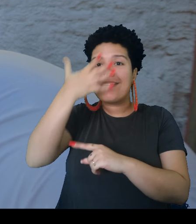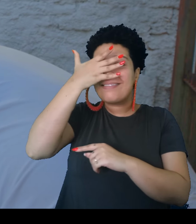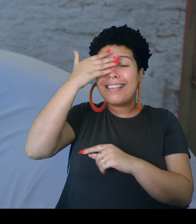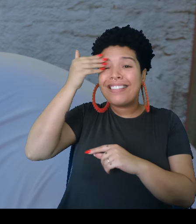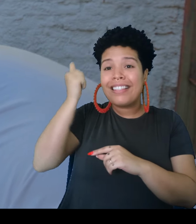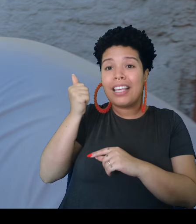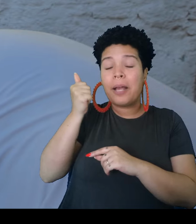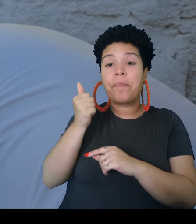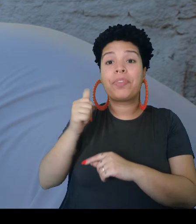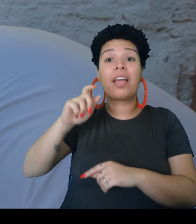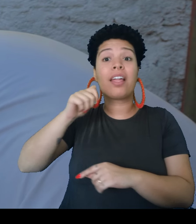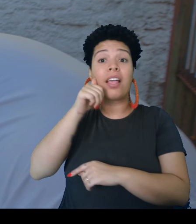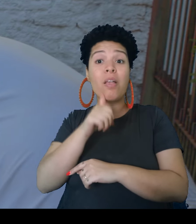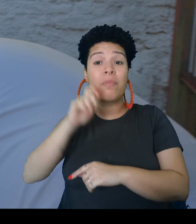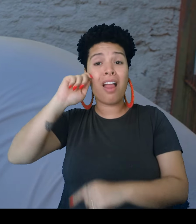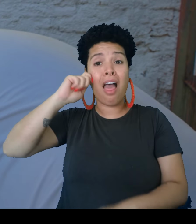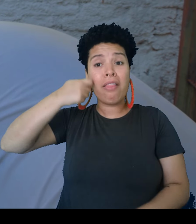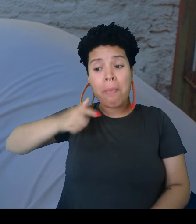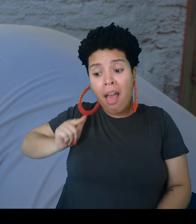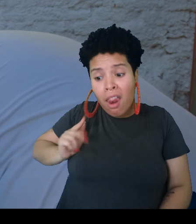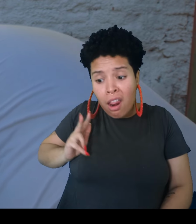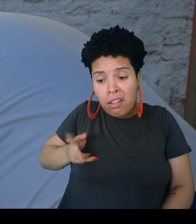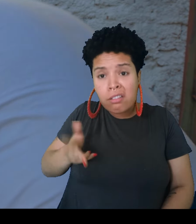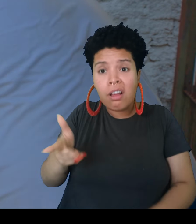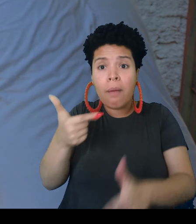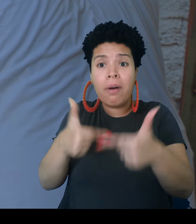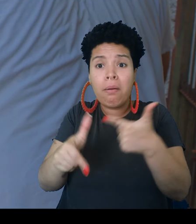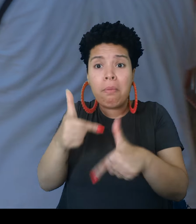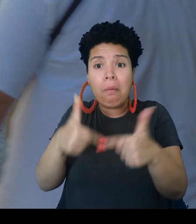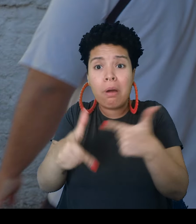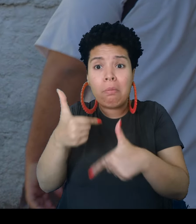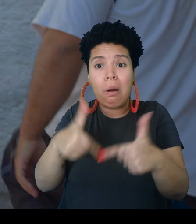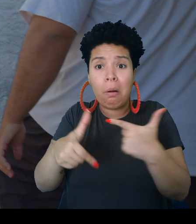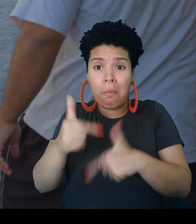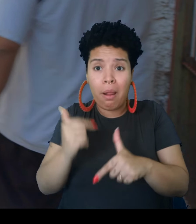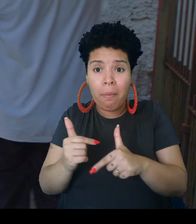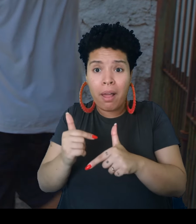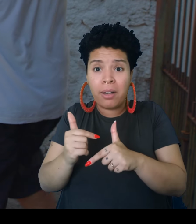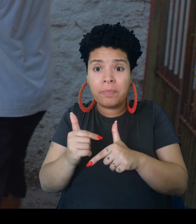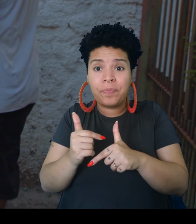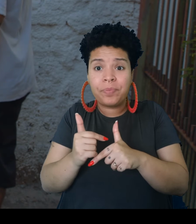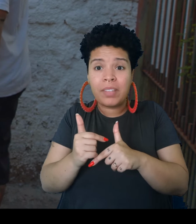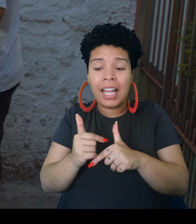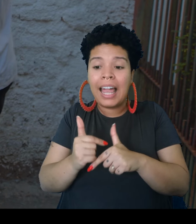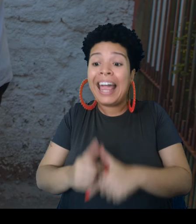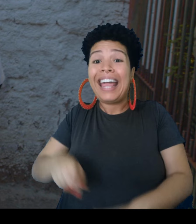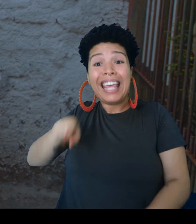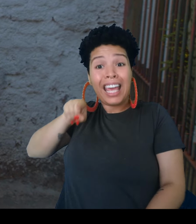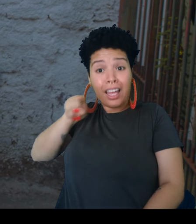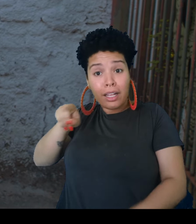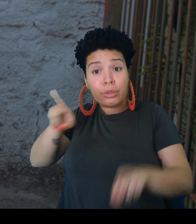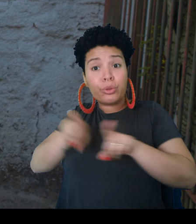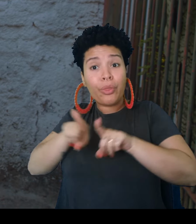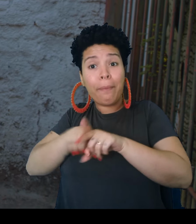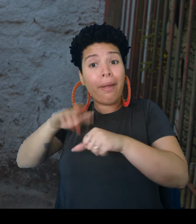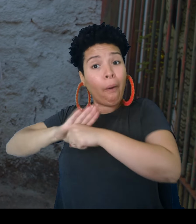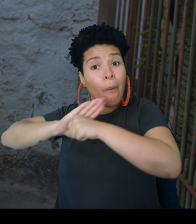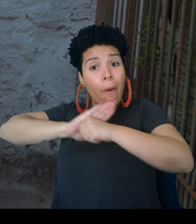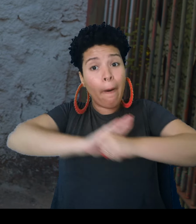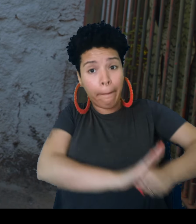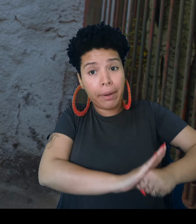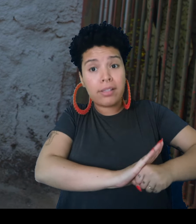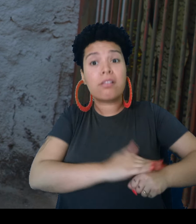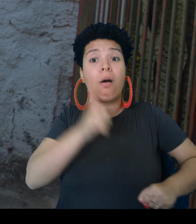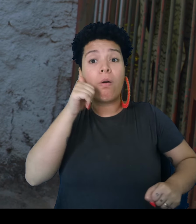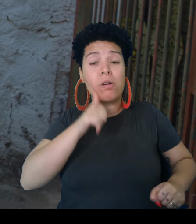de liberdade. Pelo contrário, faz parte do conjunto de opressões que mulheres pretas sempre sofreram.